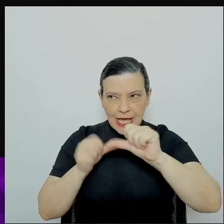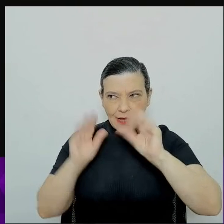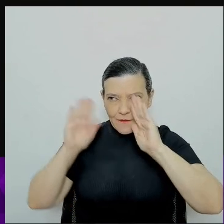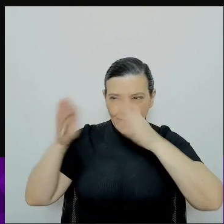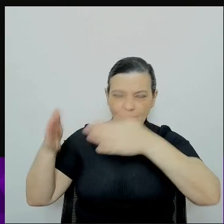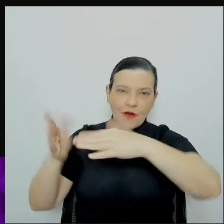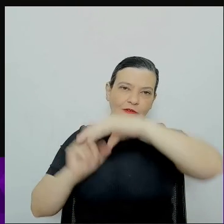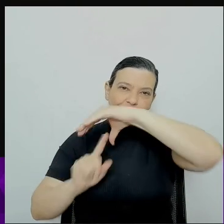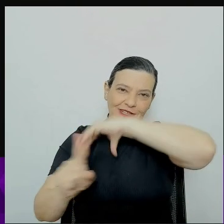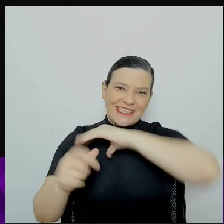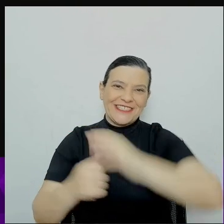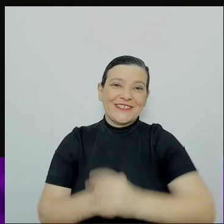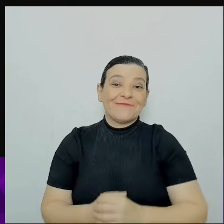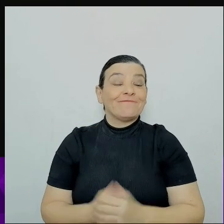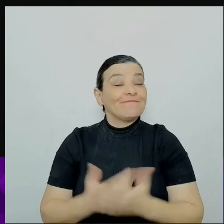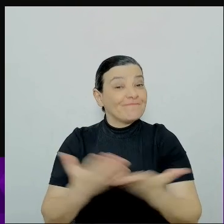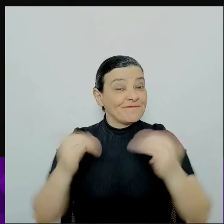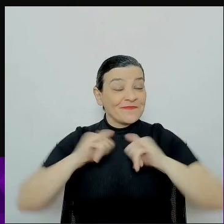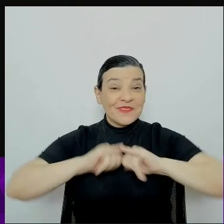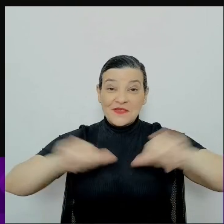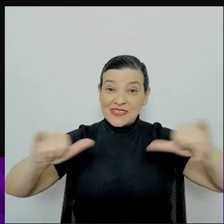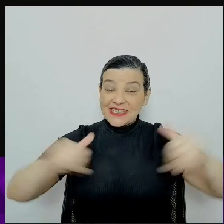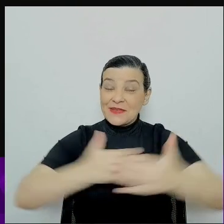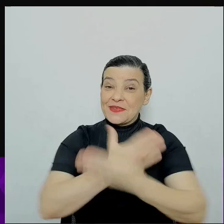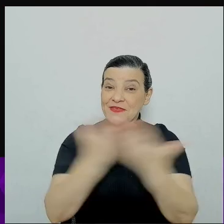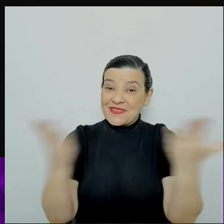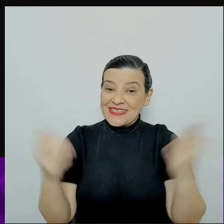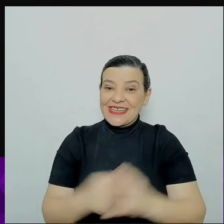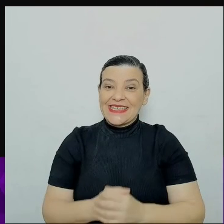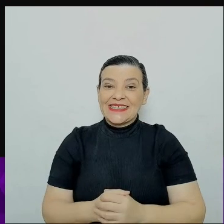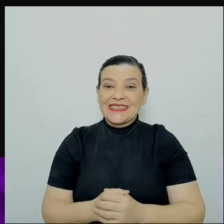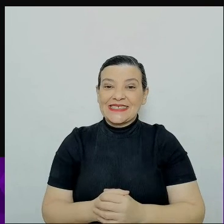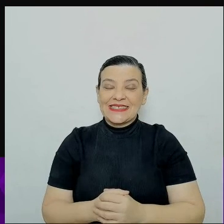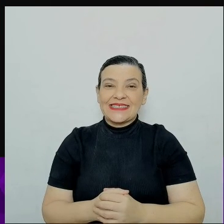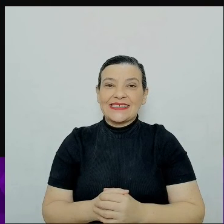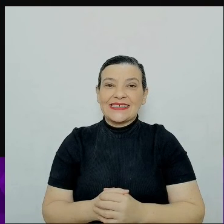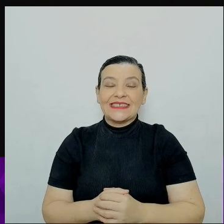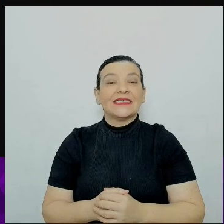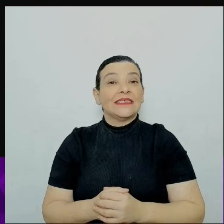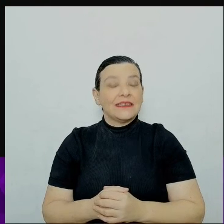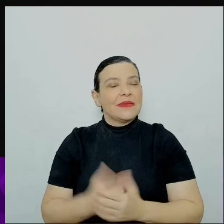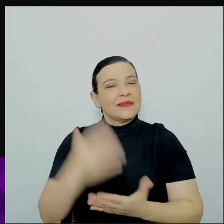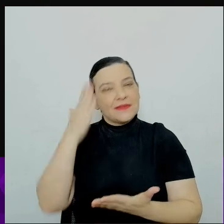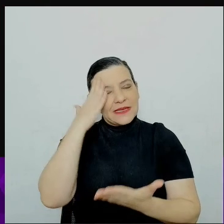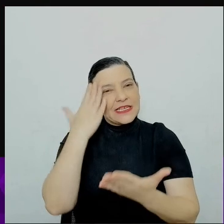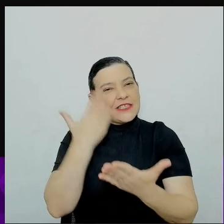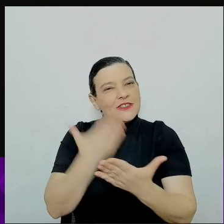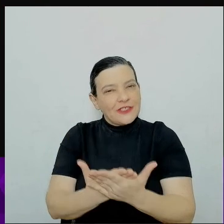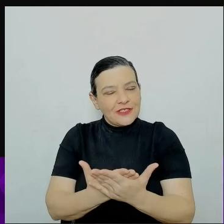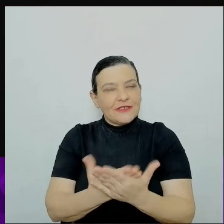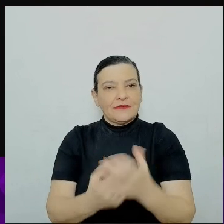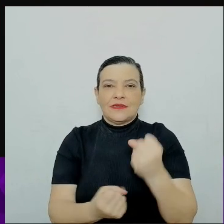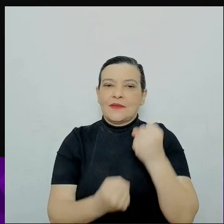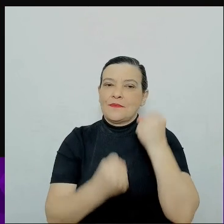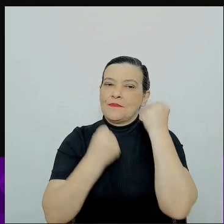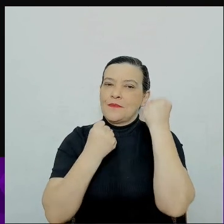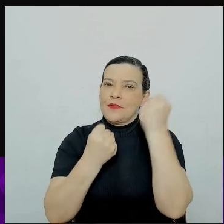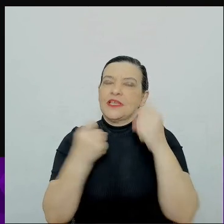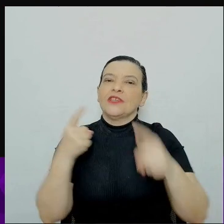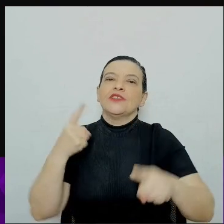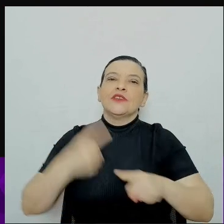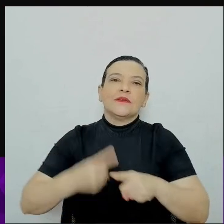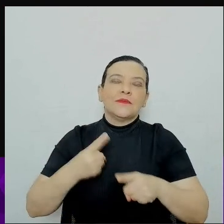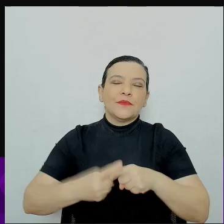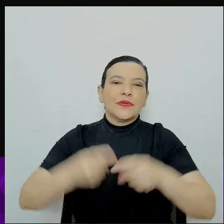isso, esse é o meu recado que eu tinha para passar, além de rapidinho, mas eu acredito que ele é muito potente porque ele fala